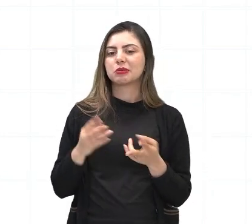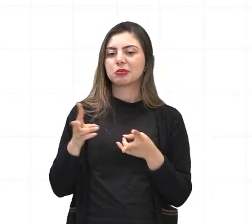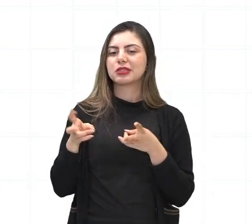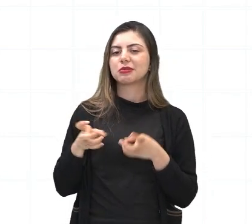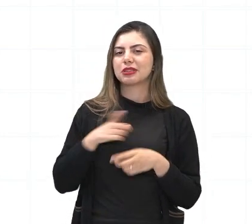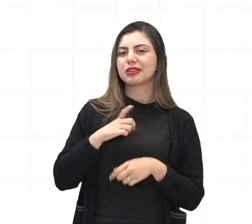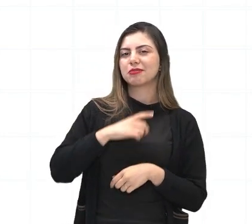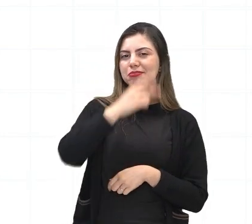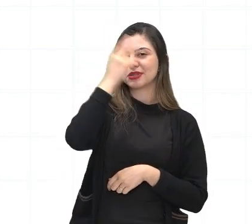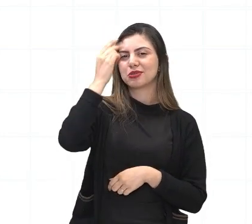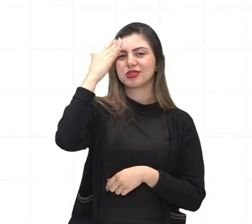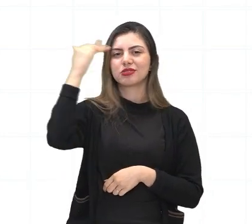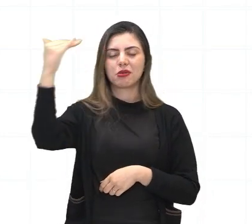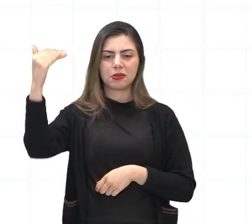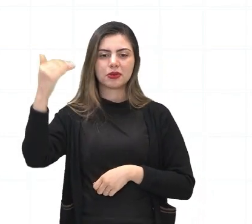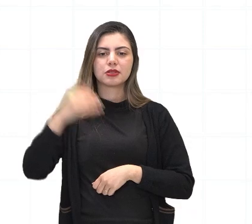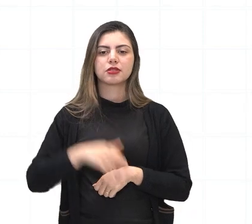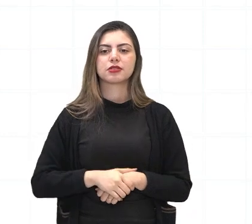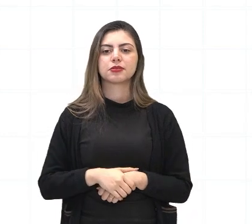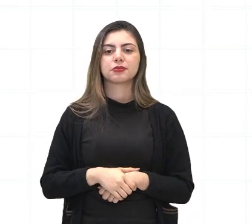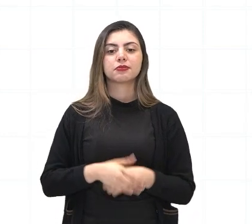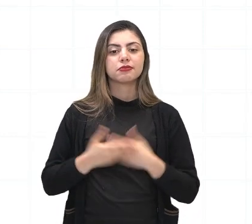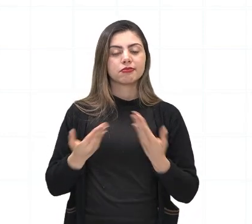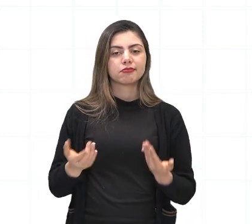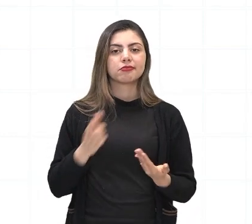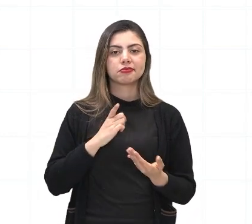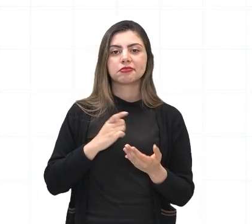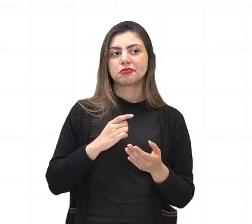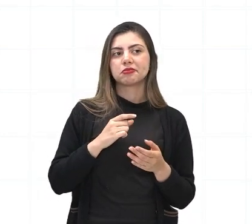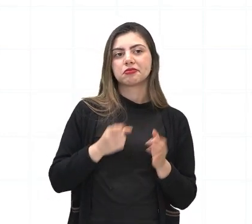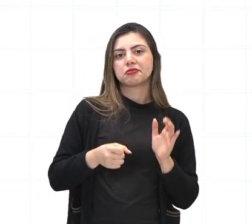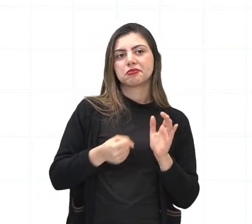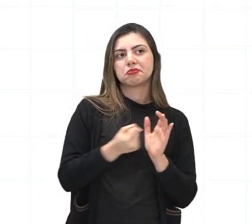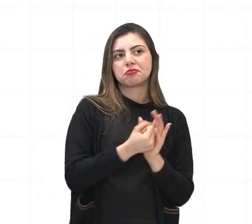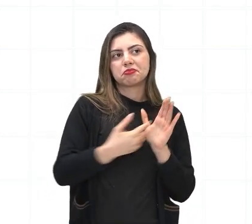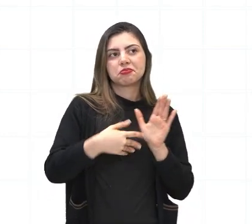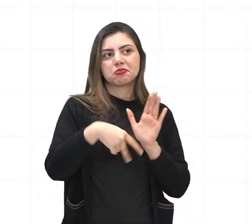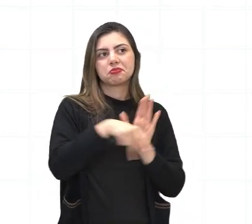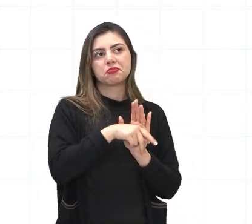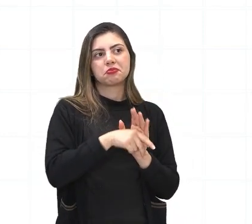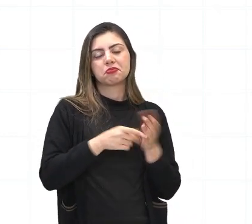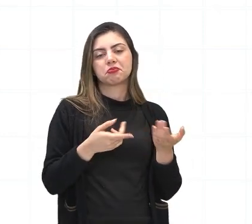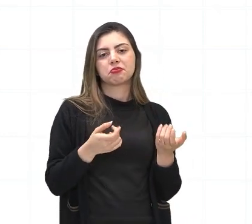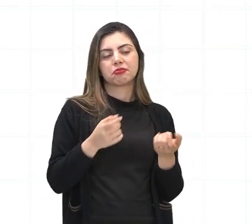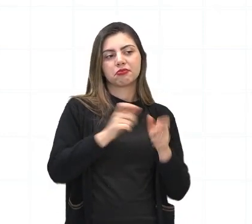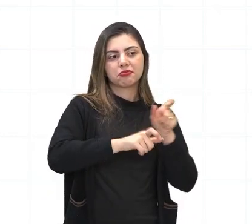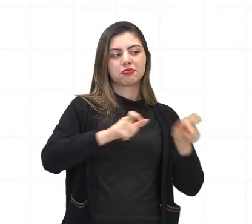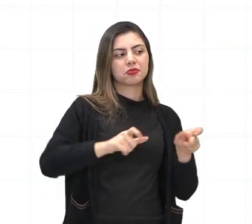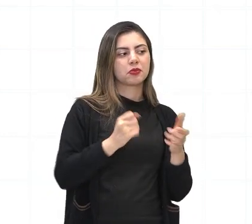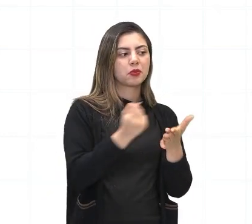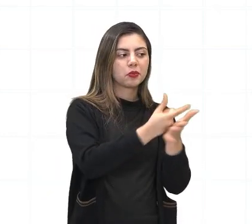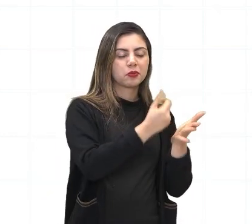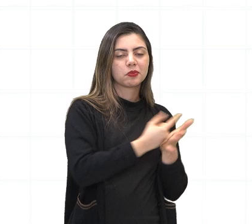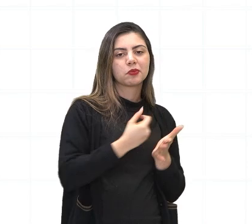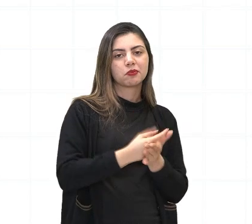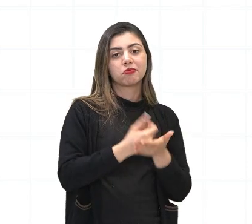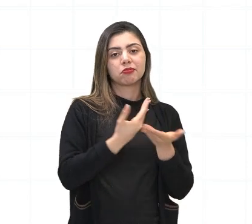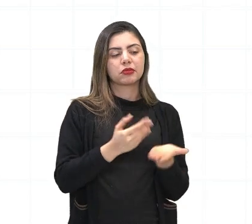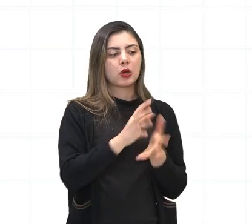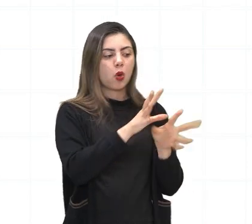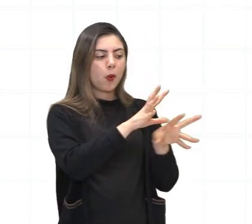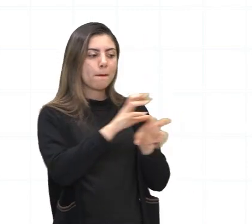mor a a elementos do consumismo a produtos né então eles trazem pra produção artística